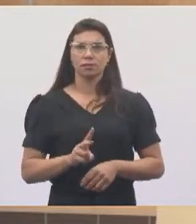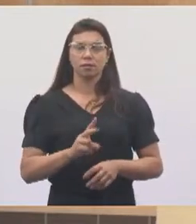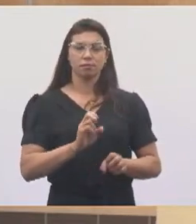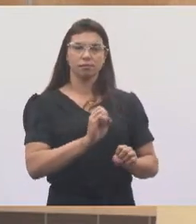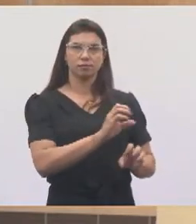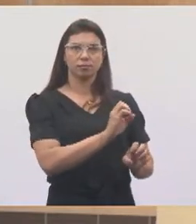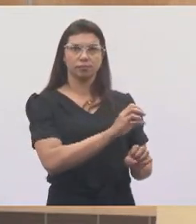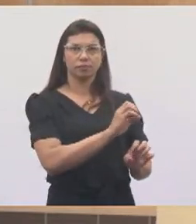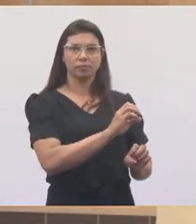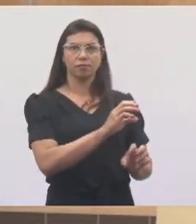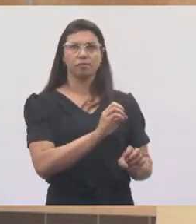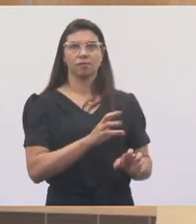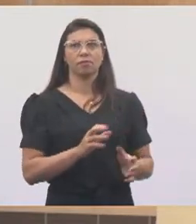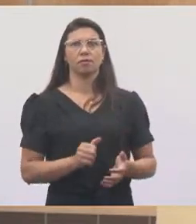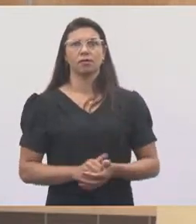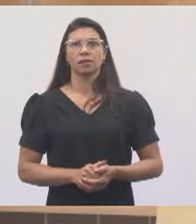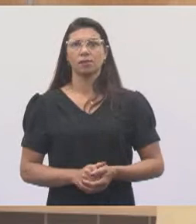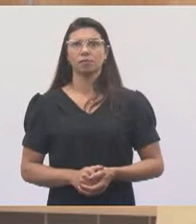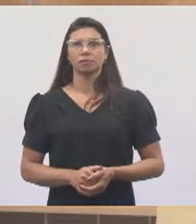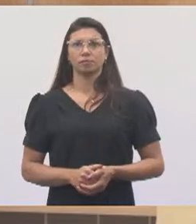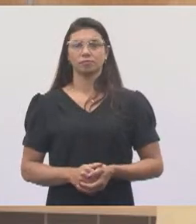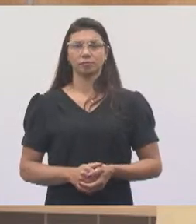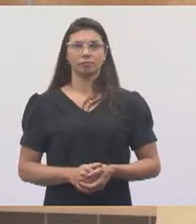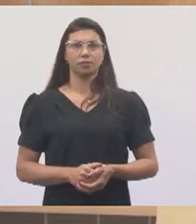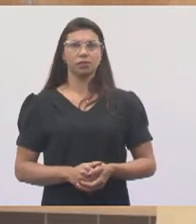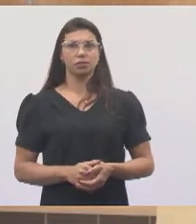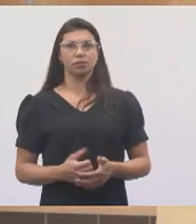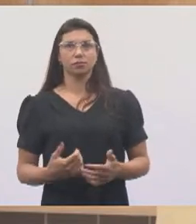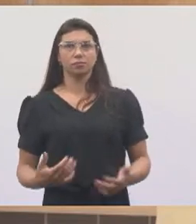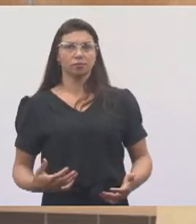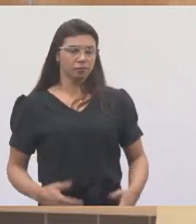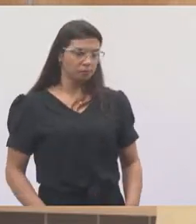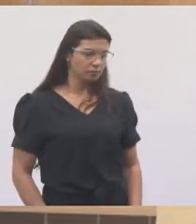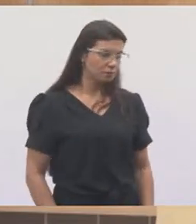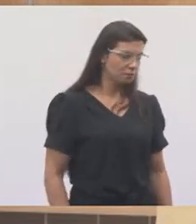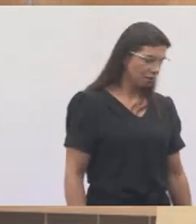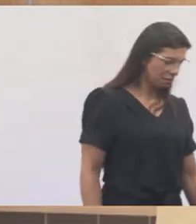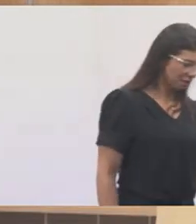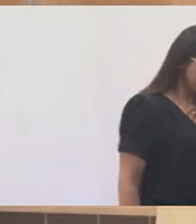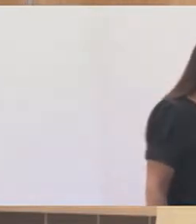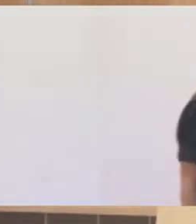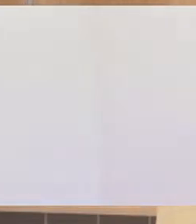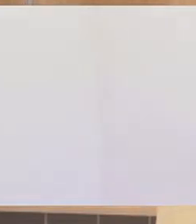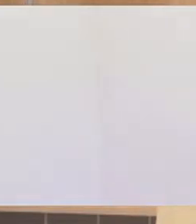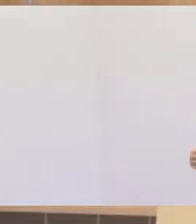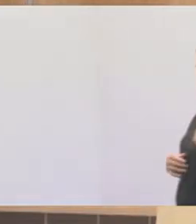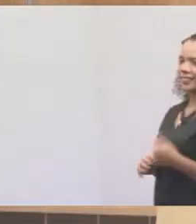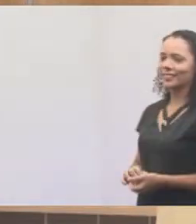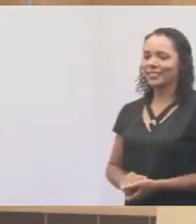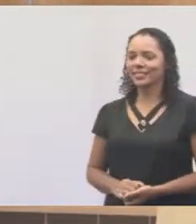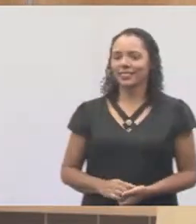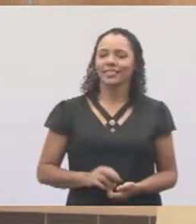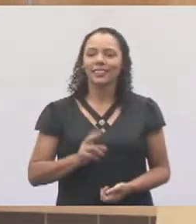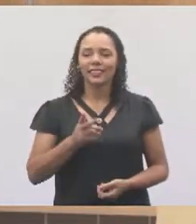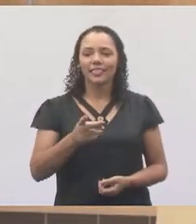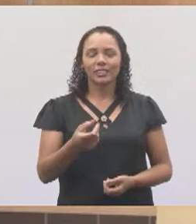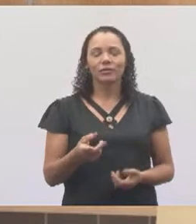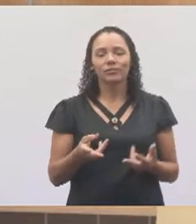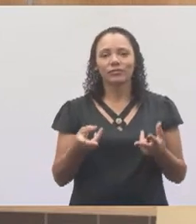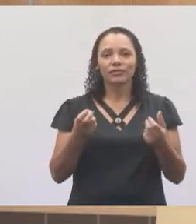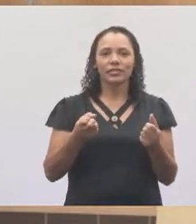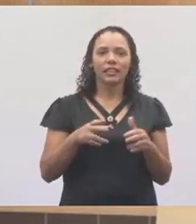que a gente sempre teve com ele ali no Meia-Lua. Foi essa visão que a gente sempre teve. Alguns